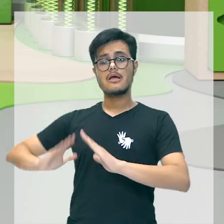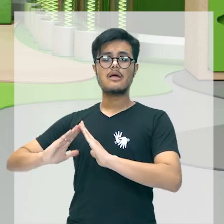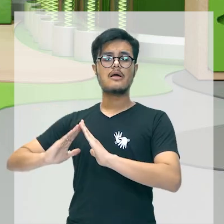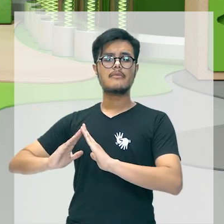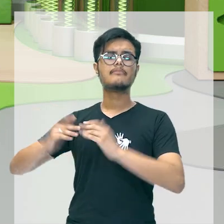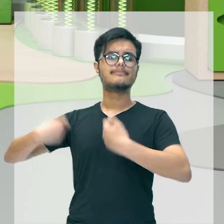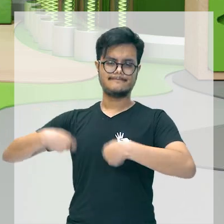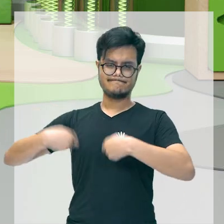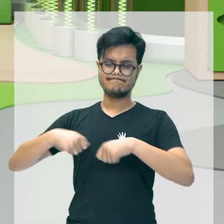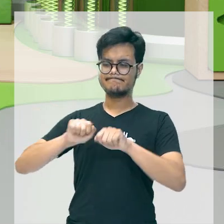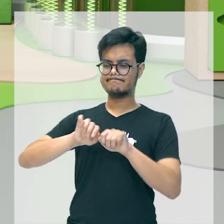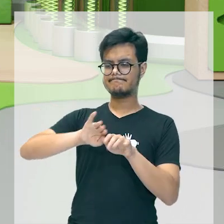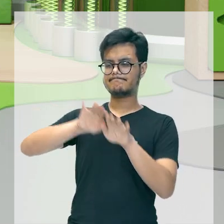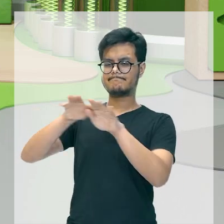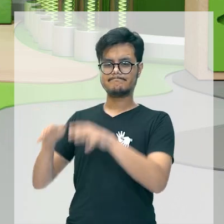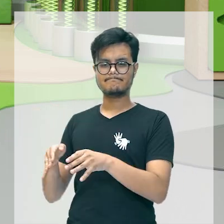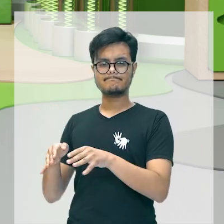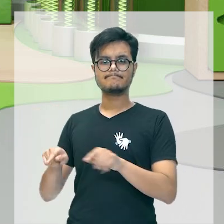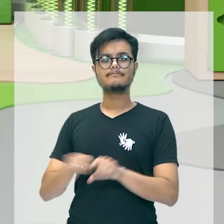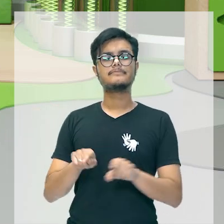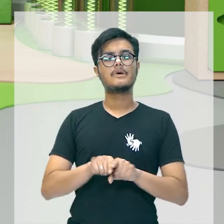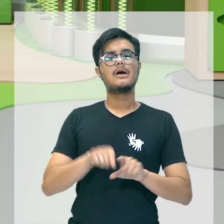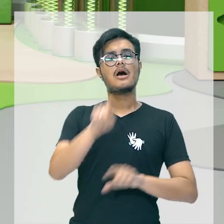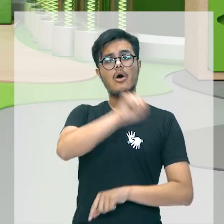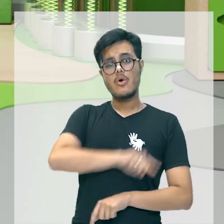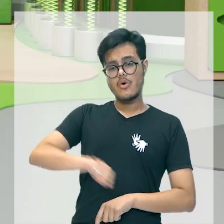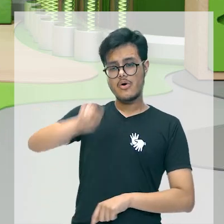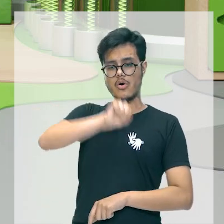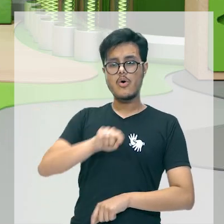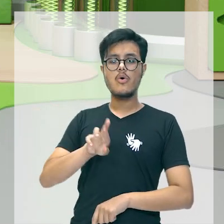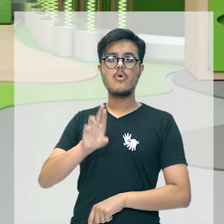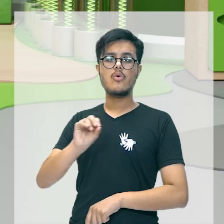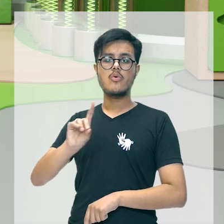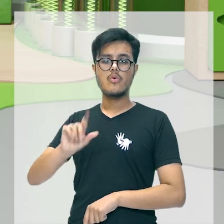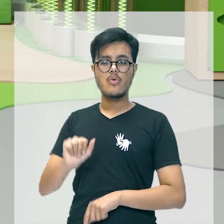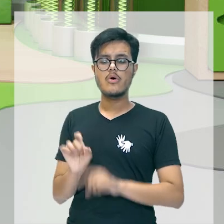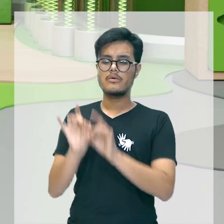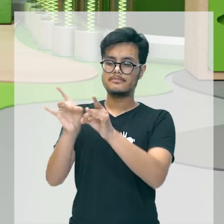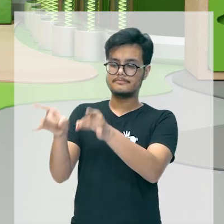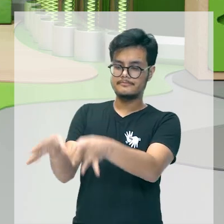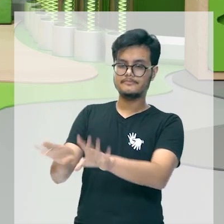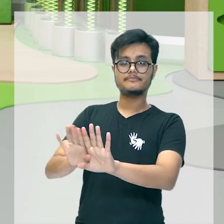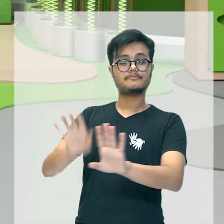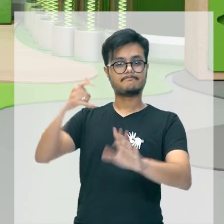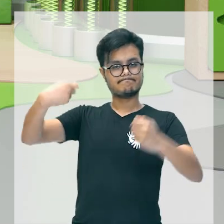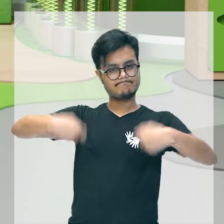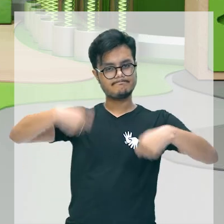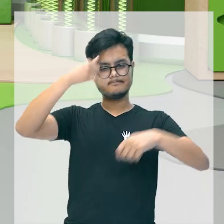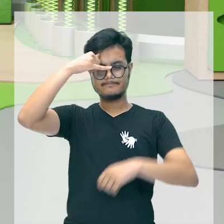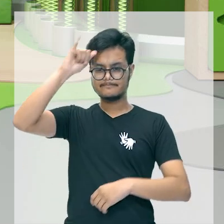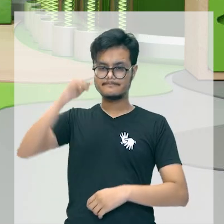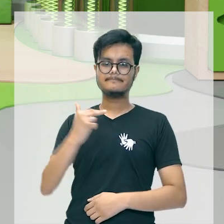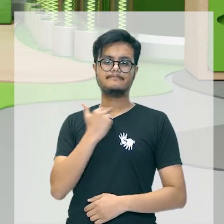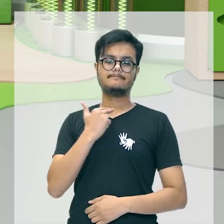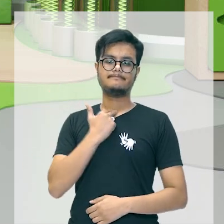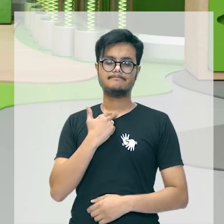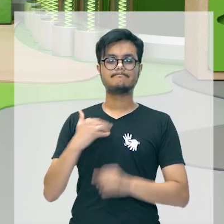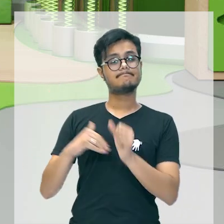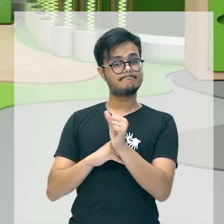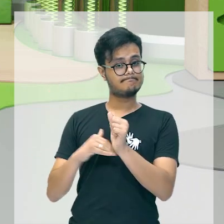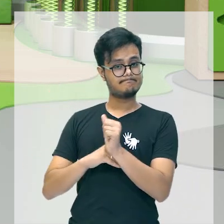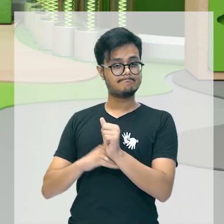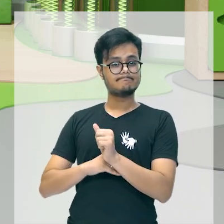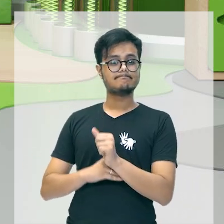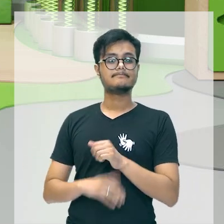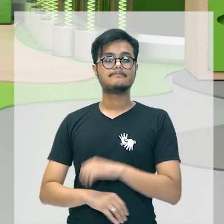precisam estar cobertas. Também aí os pneus que muitas pessoas descartam na rua ou deixam, né, nas calçadas, precisam estar guardados para